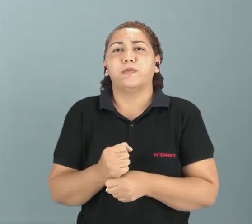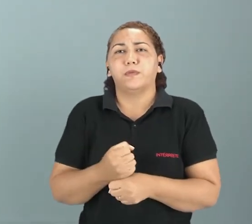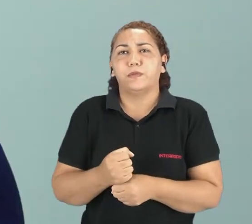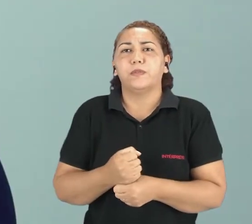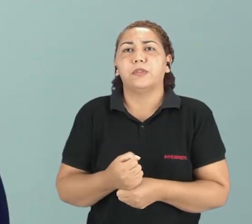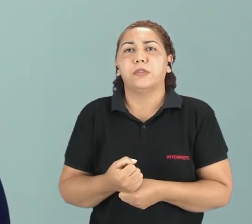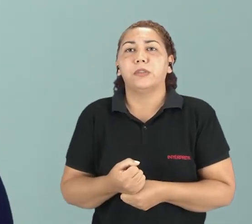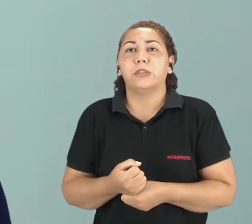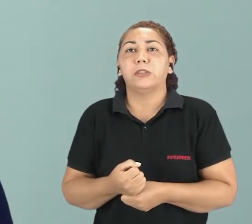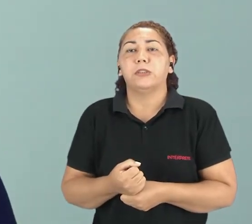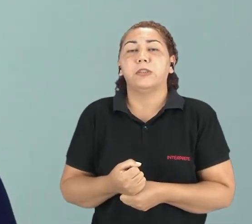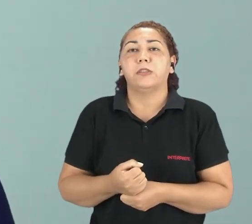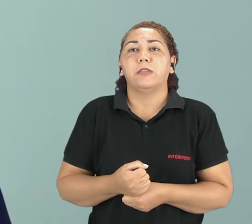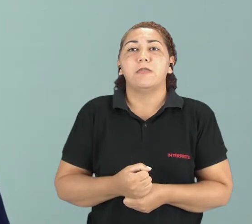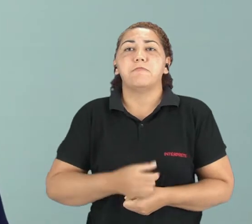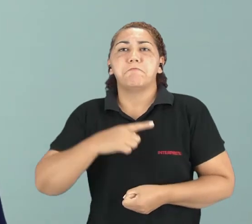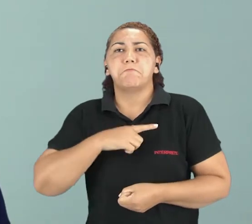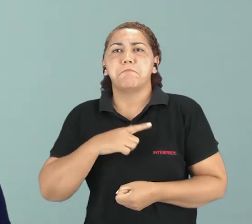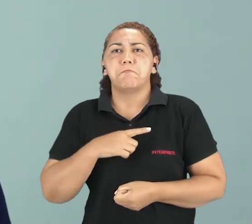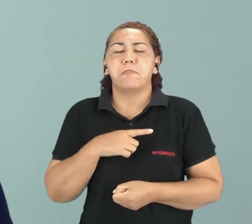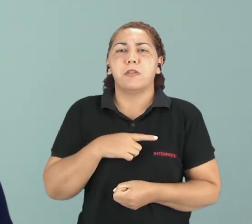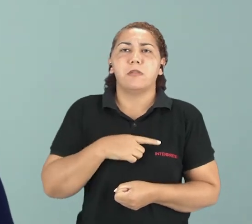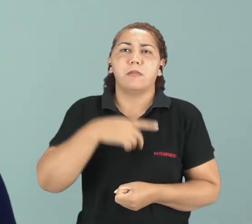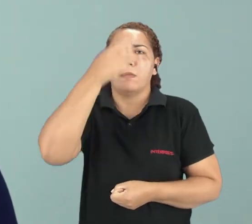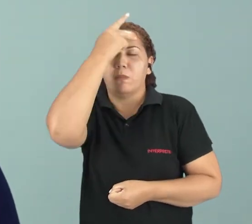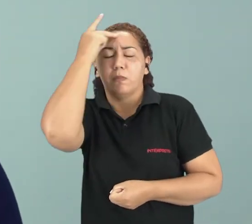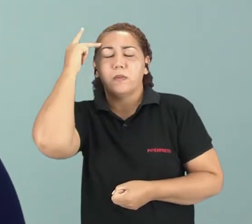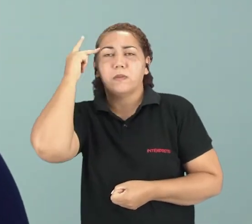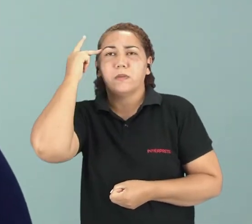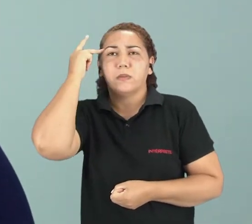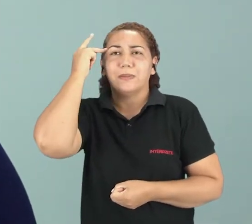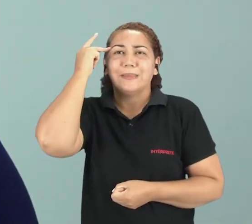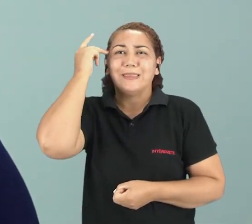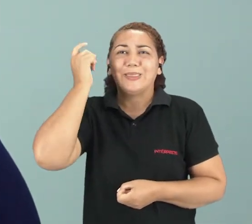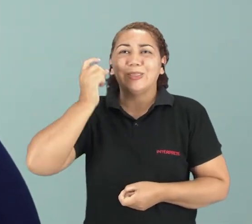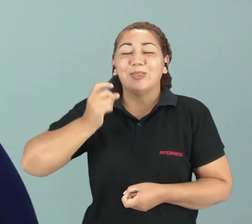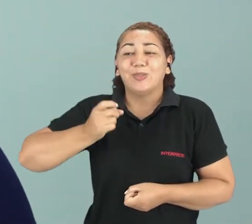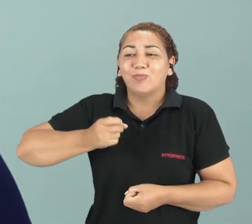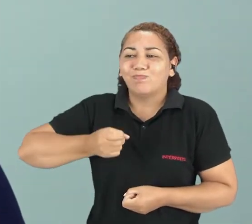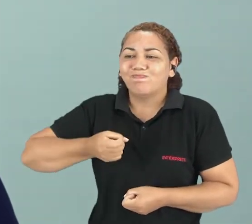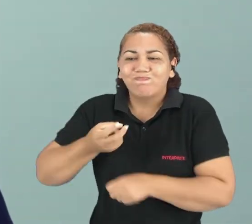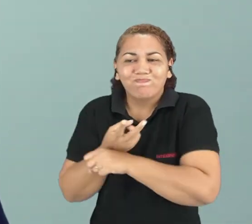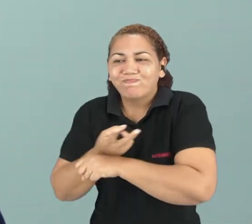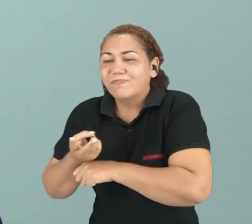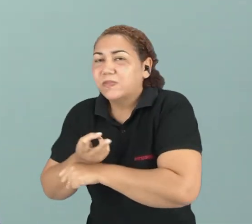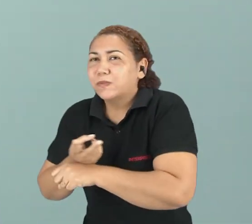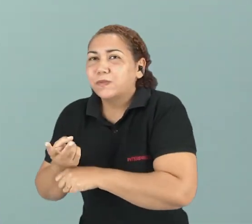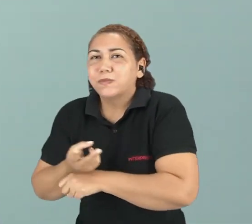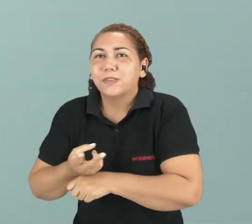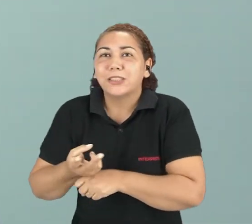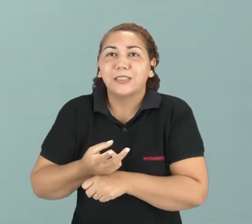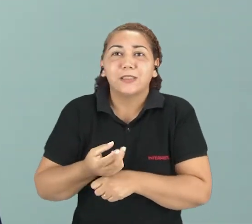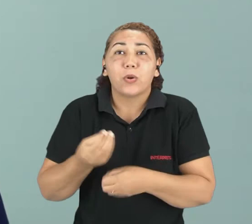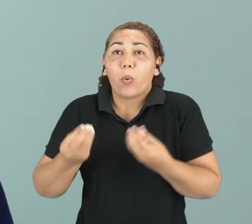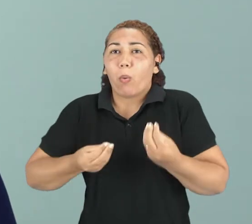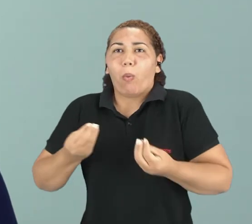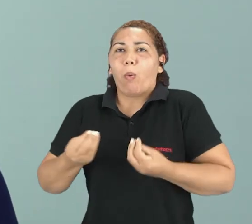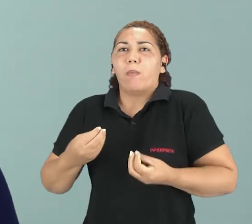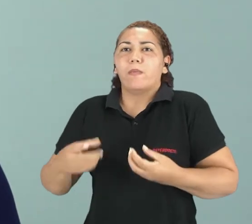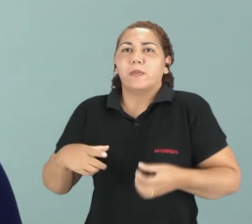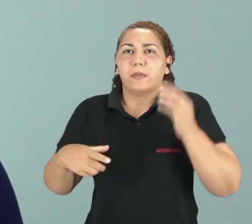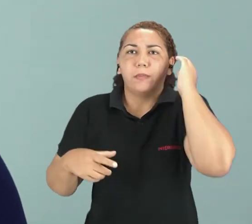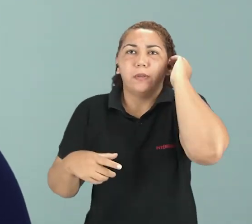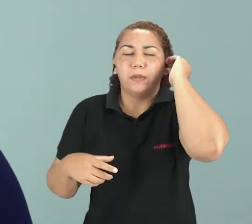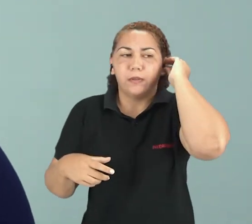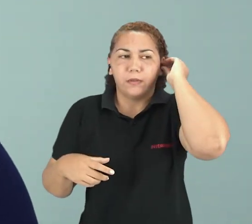supor, se virando, né? Procurando vender alguns objetos, também por causa da situação econômica que a gente se encontra atualmente. E eu vejo algumas crianças